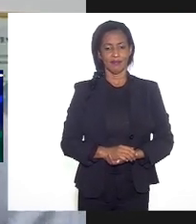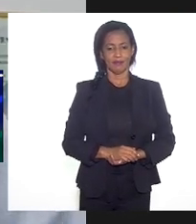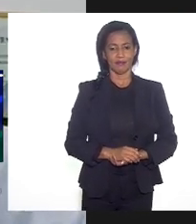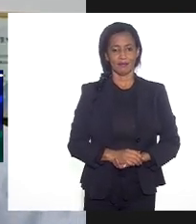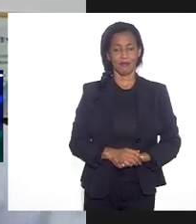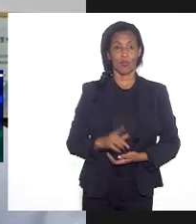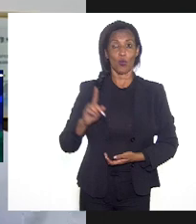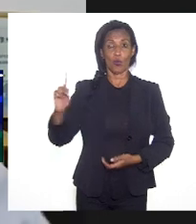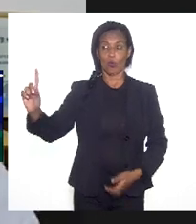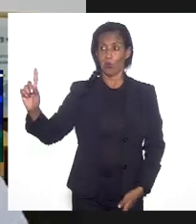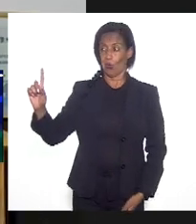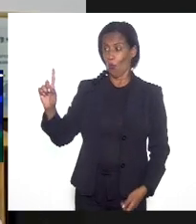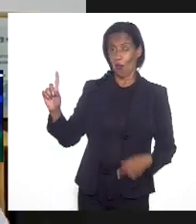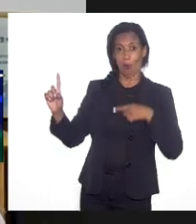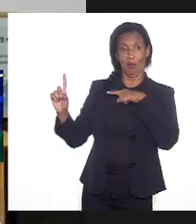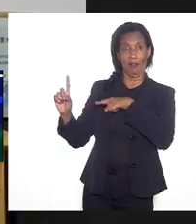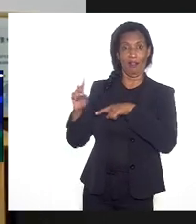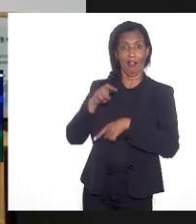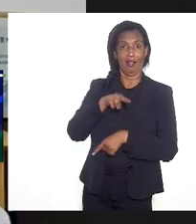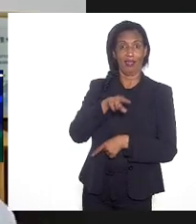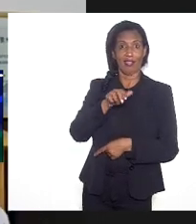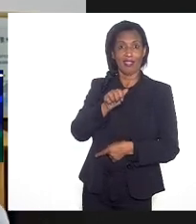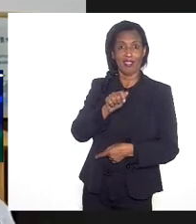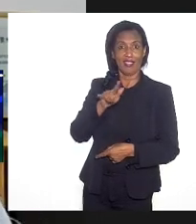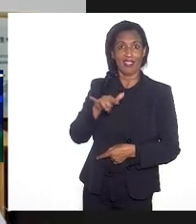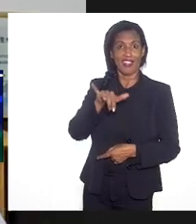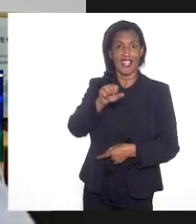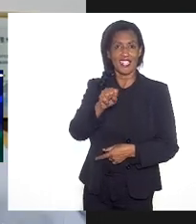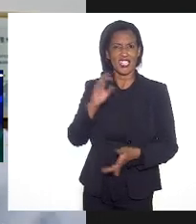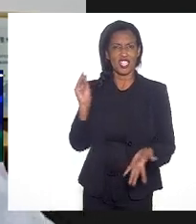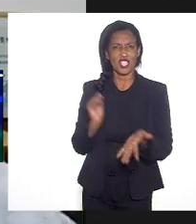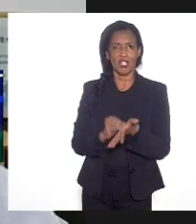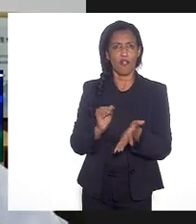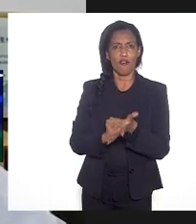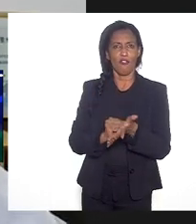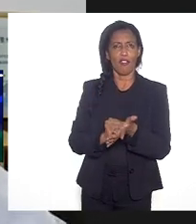O cara falou que os nazistas não fizeram o serviço completo.